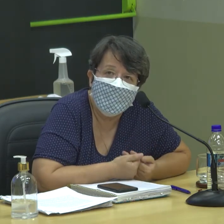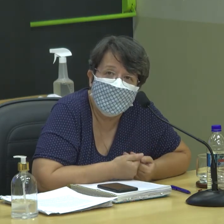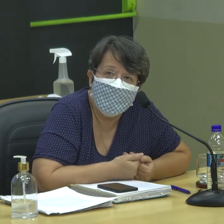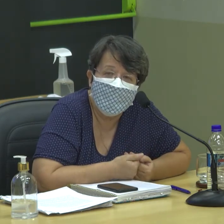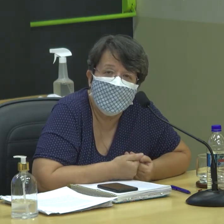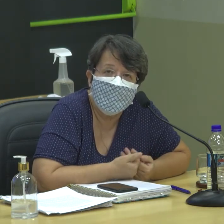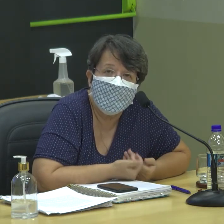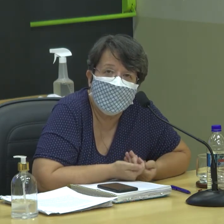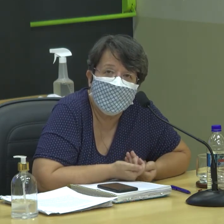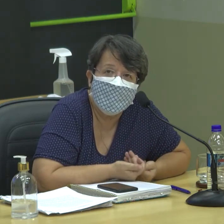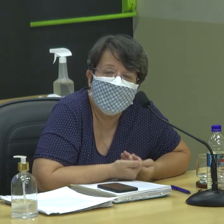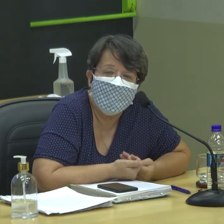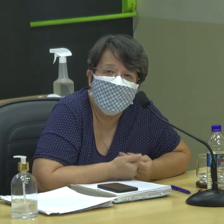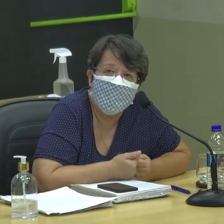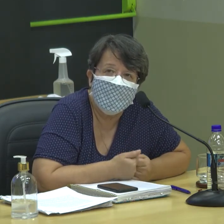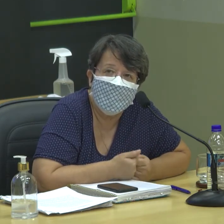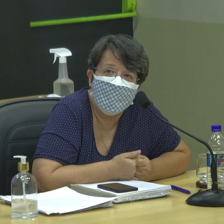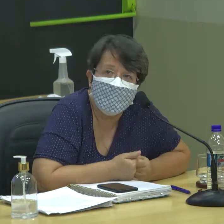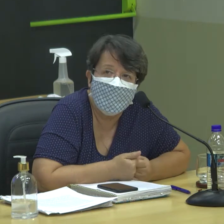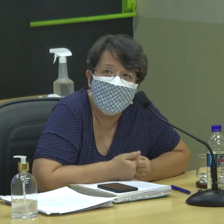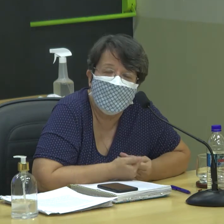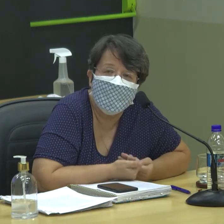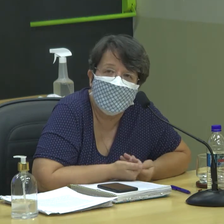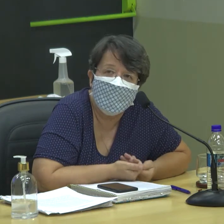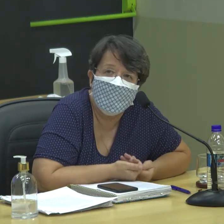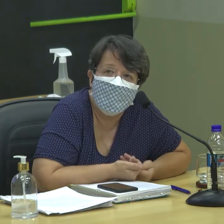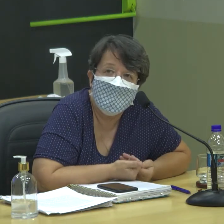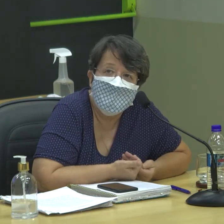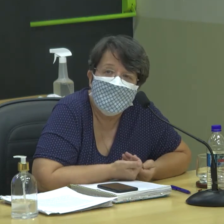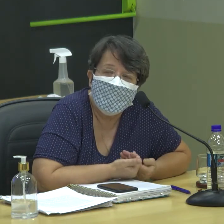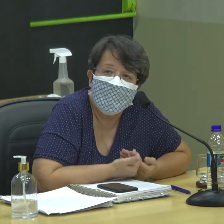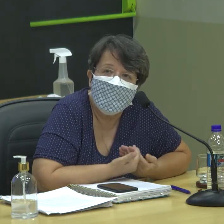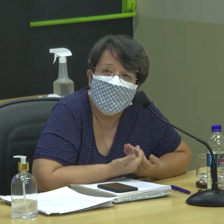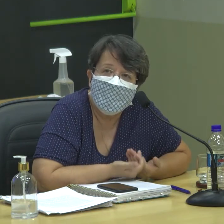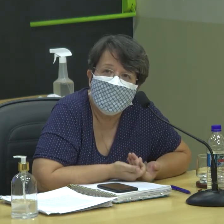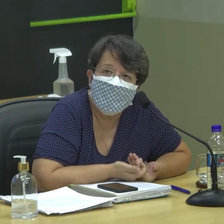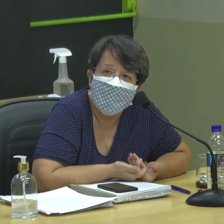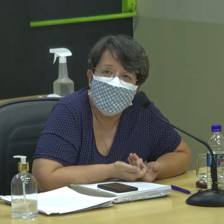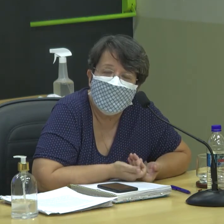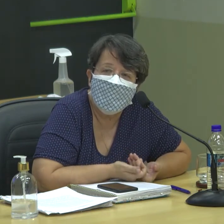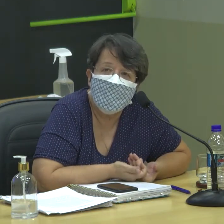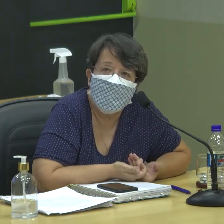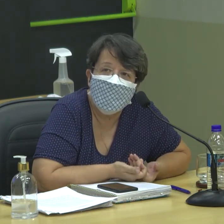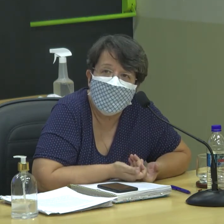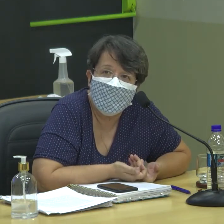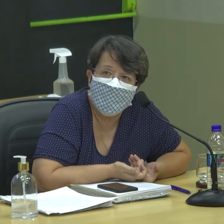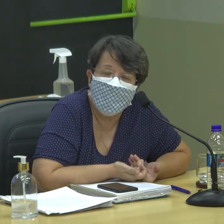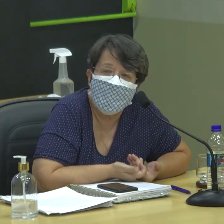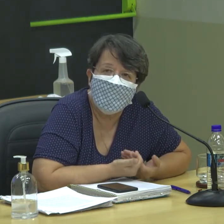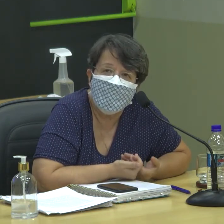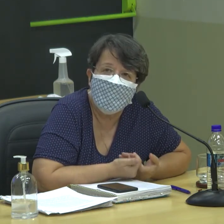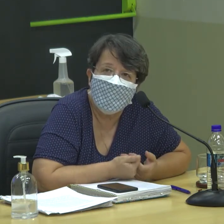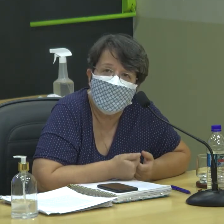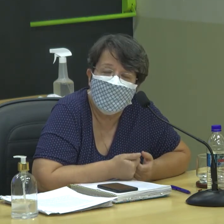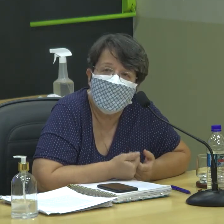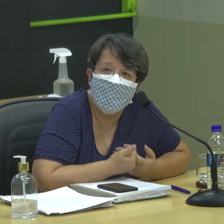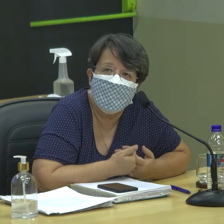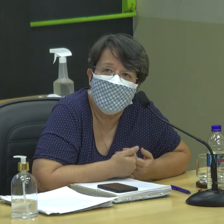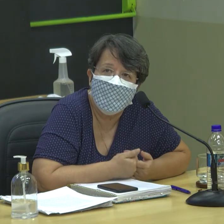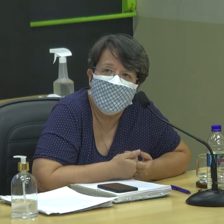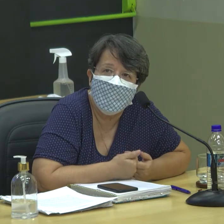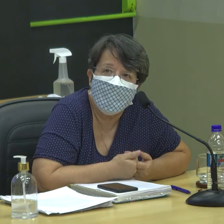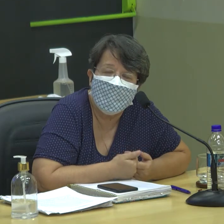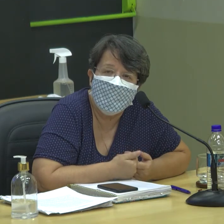mínimo possível, para que a gente consiga ter tempo para estar organizando a rede, ou mesmo que a gente